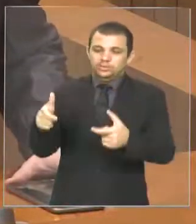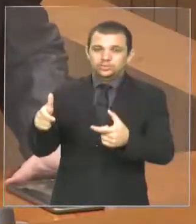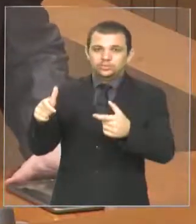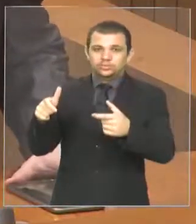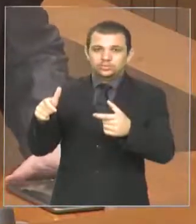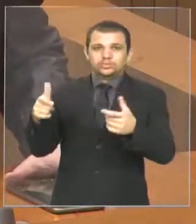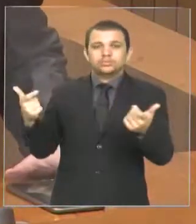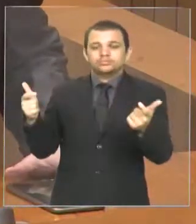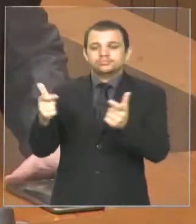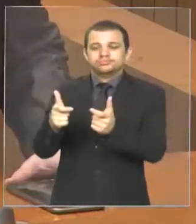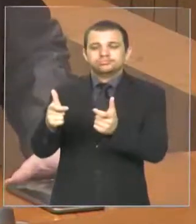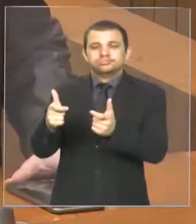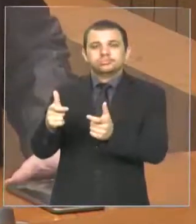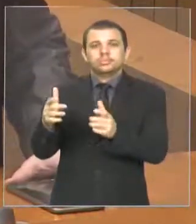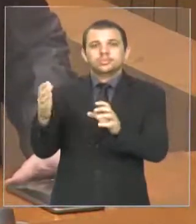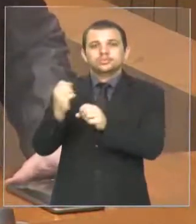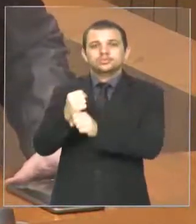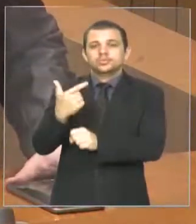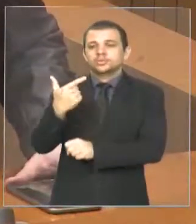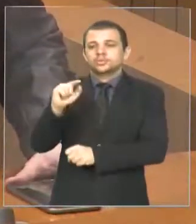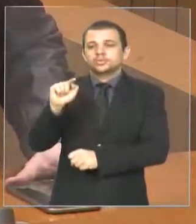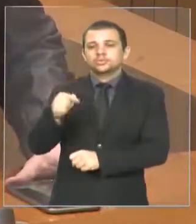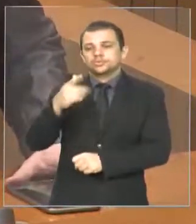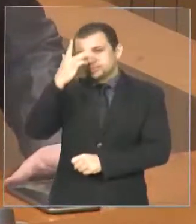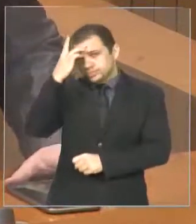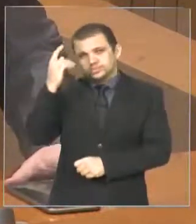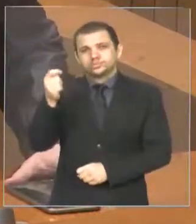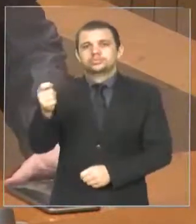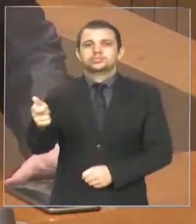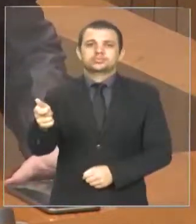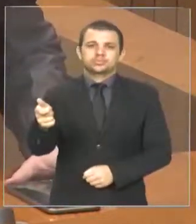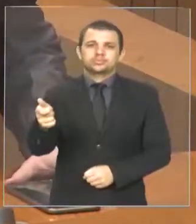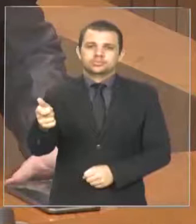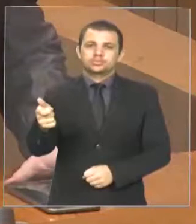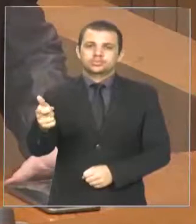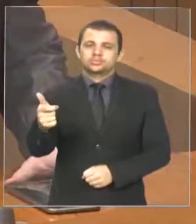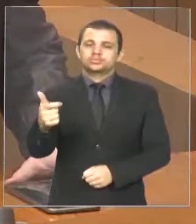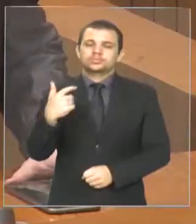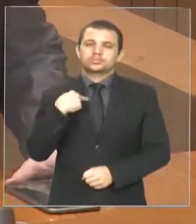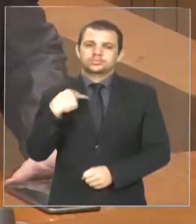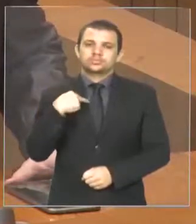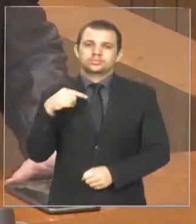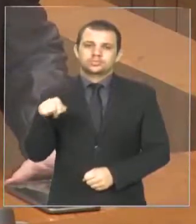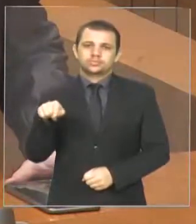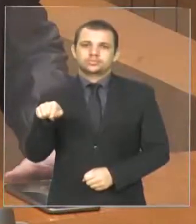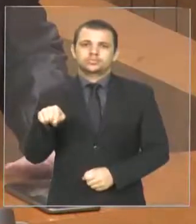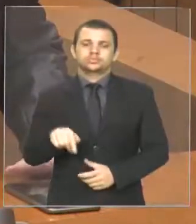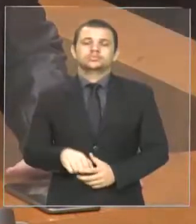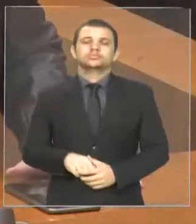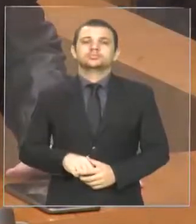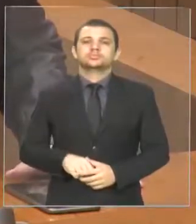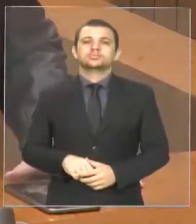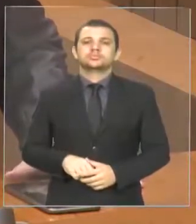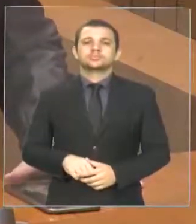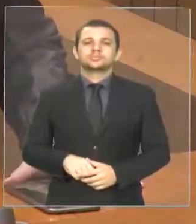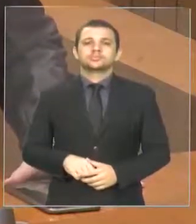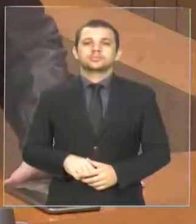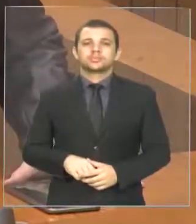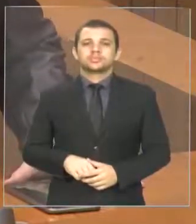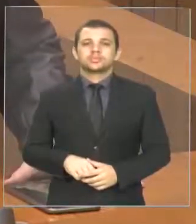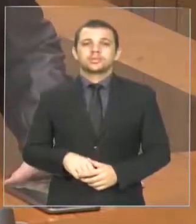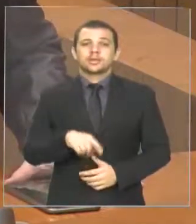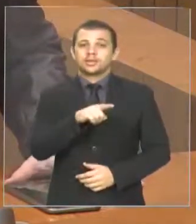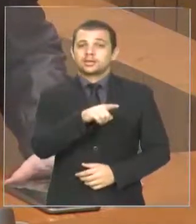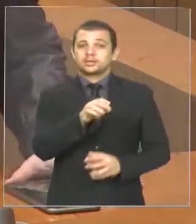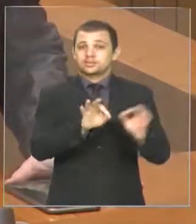2 mil presentes, a 2 mil torcedores nas arquibancadas. Essa medida não teria